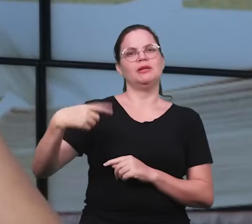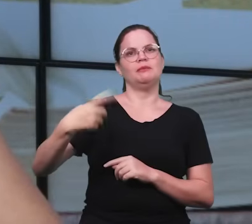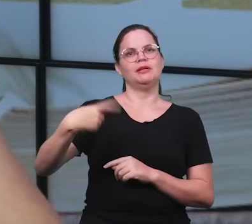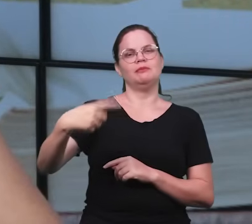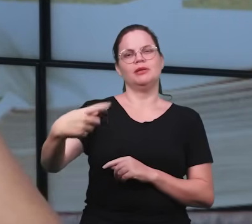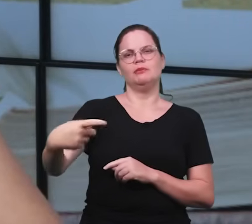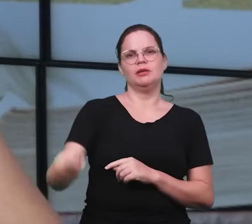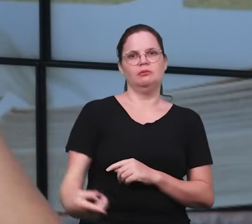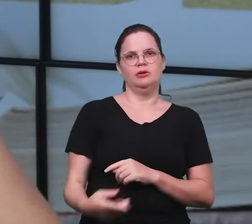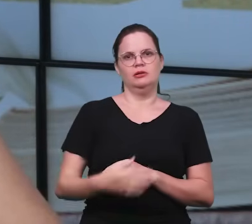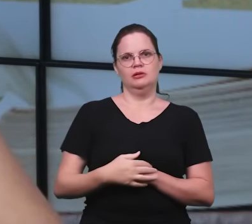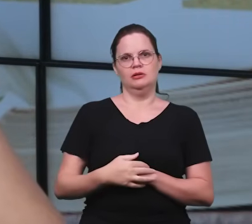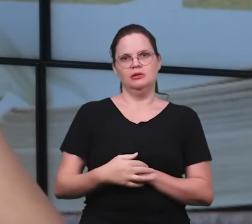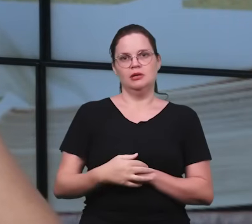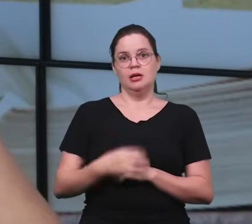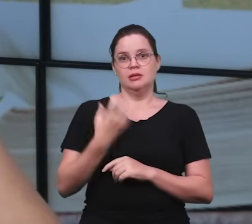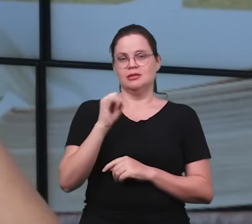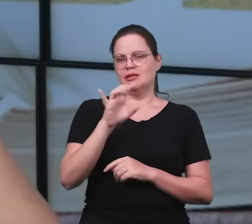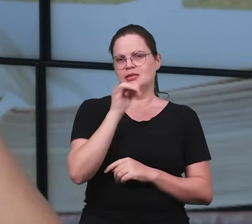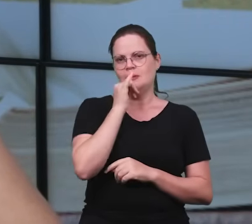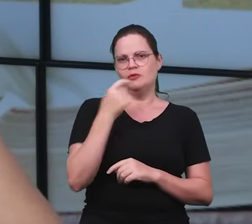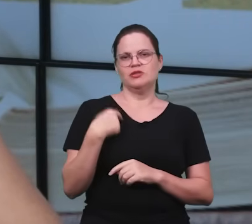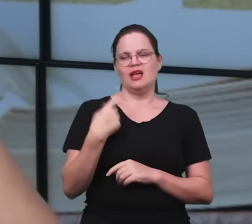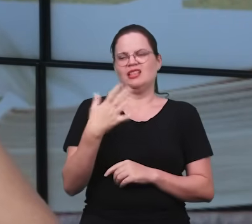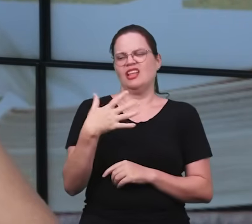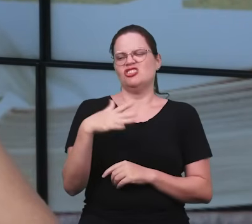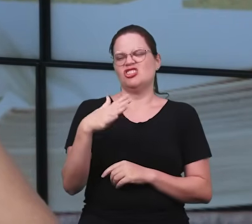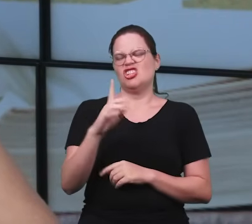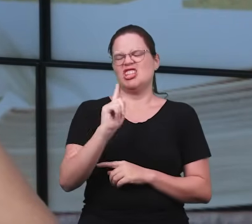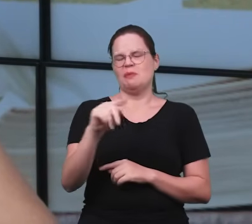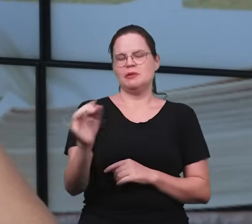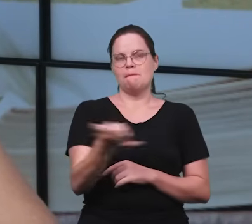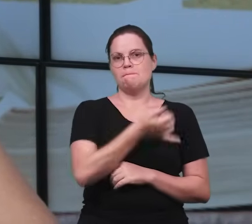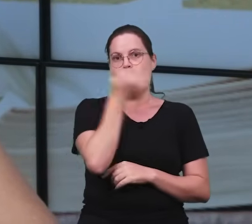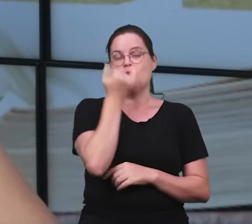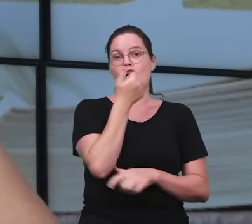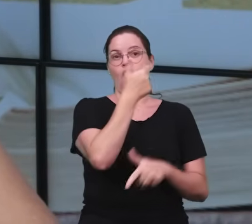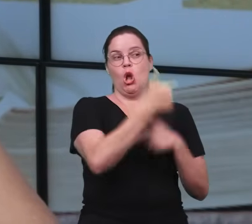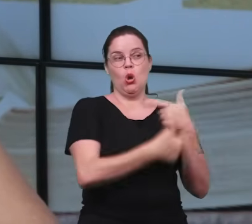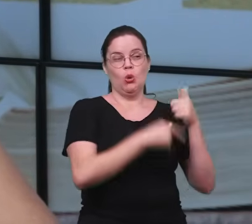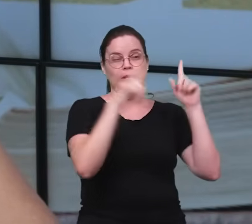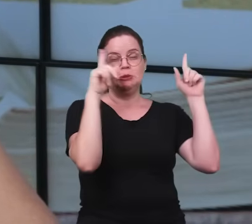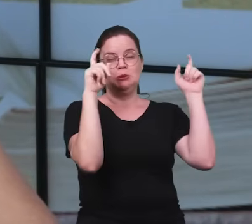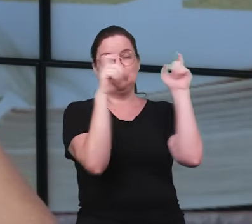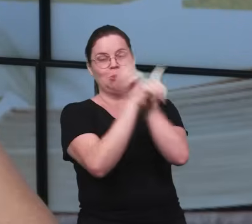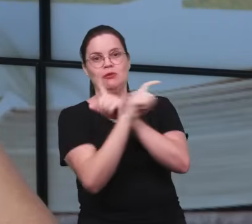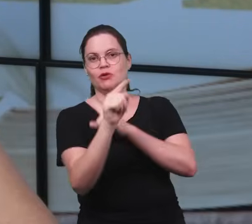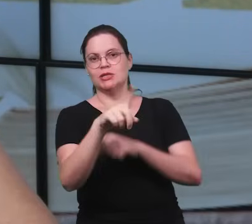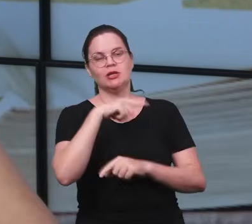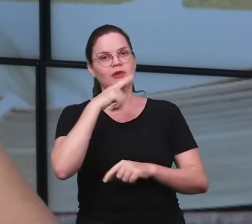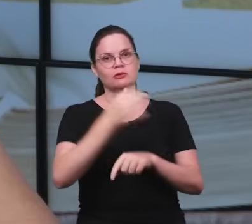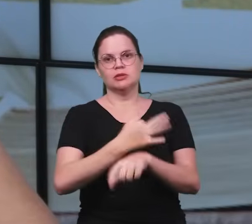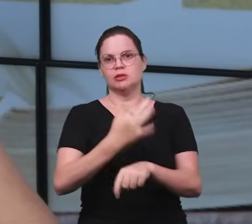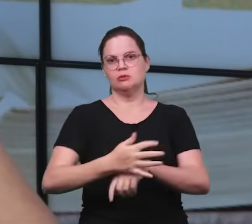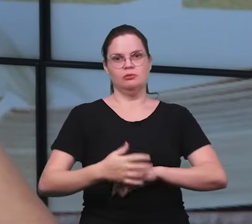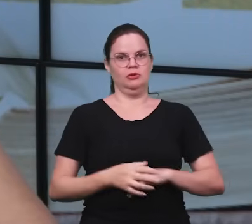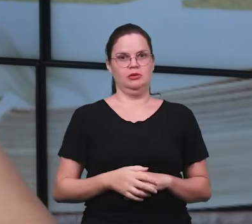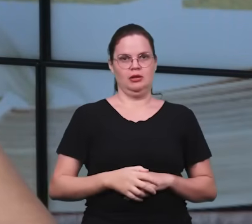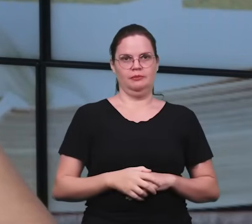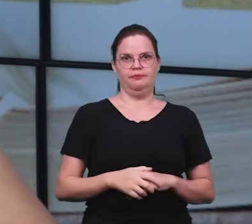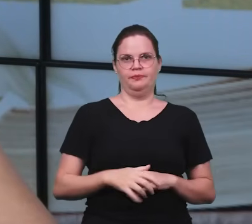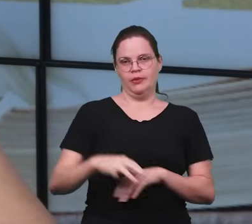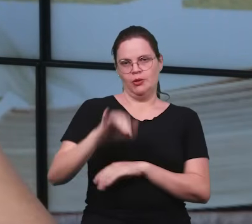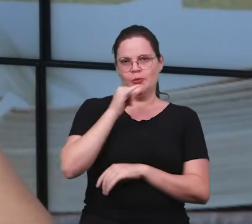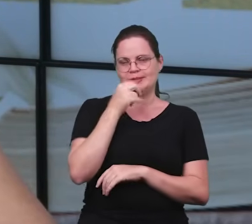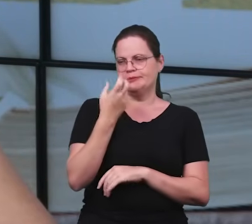vier a carga, você não vai aguentar a carga. Essa que é a questão, né? As pessoas, por exemplo, que têm um problema